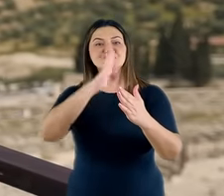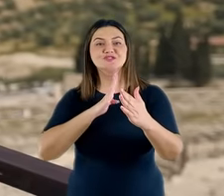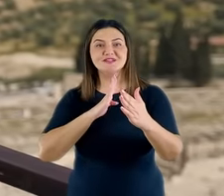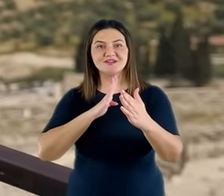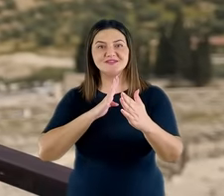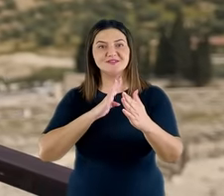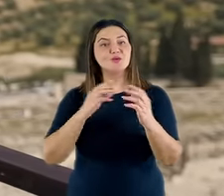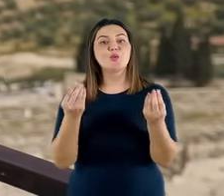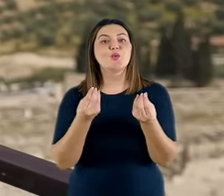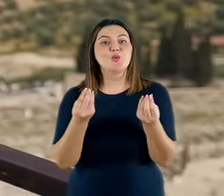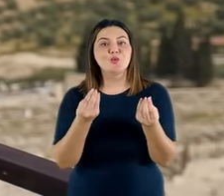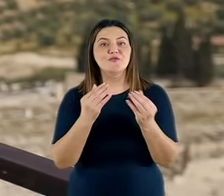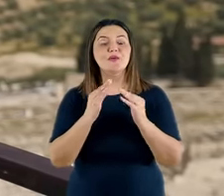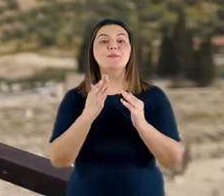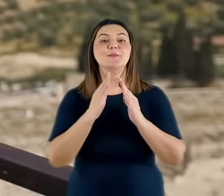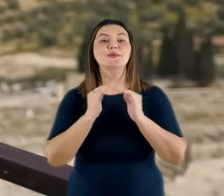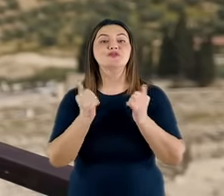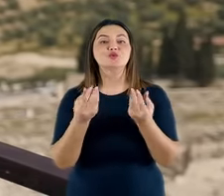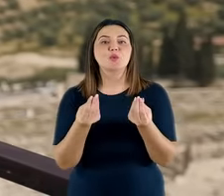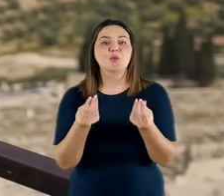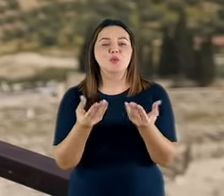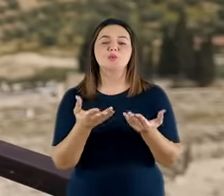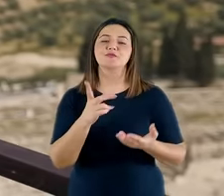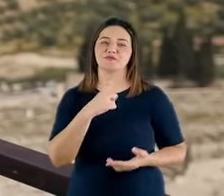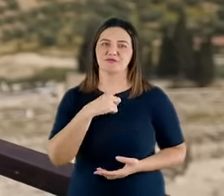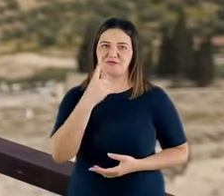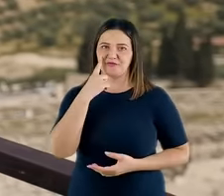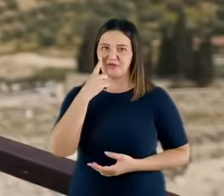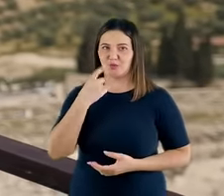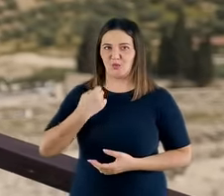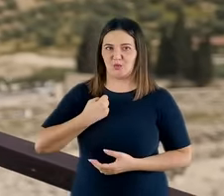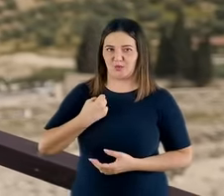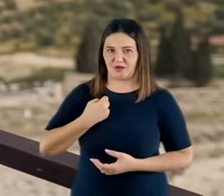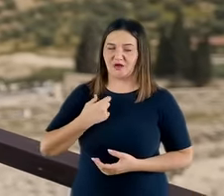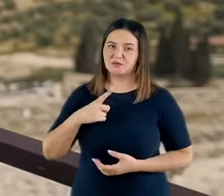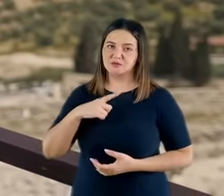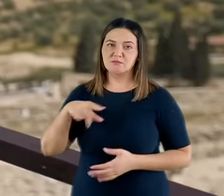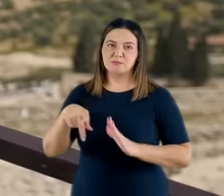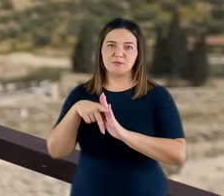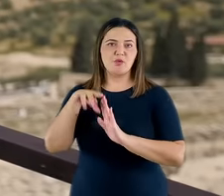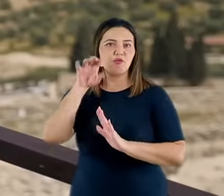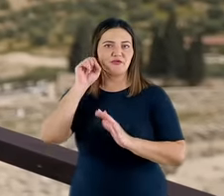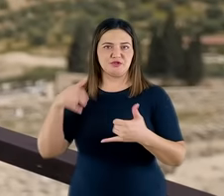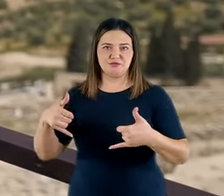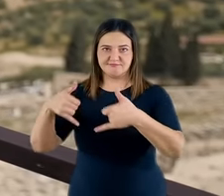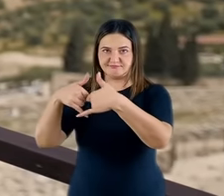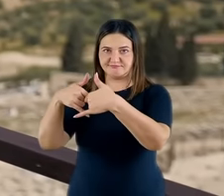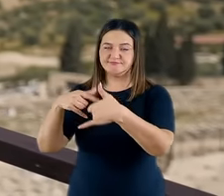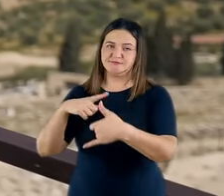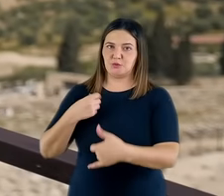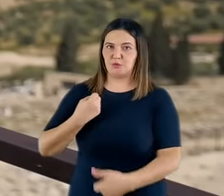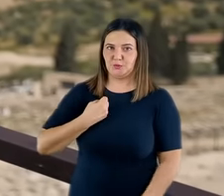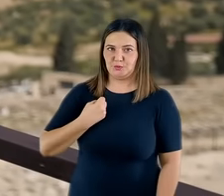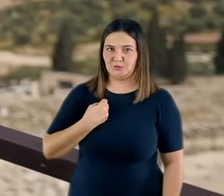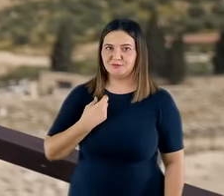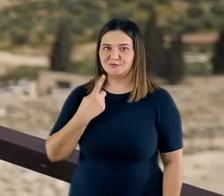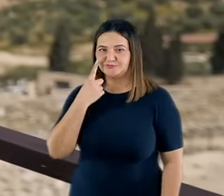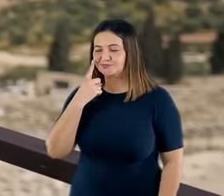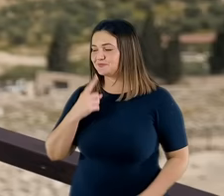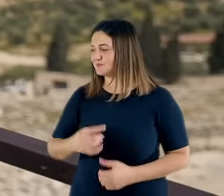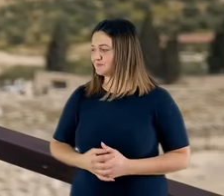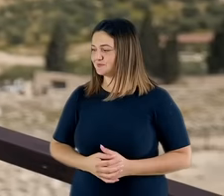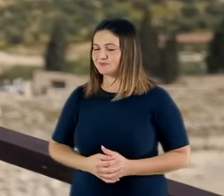inteiramente grátis. Como é que você pode adquirir? É simples. No horário comercial, você vai ligar para a gente por esse telefone. Anote aí,